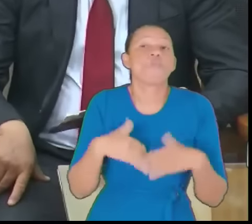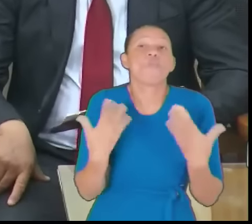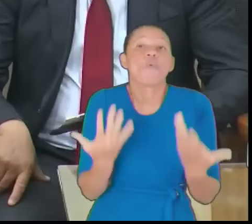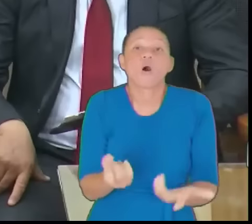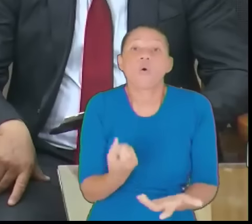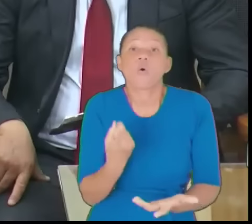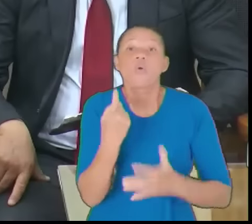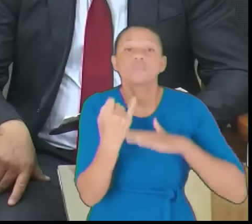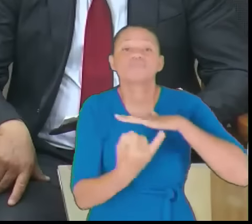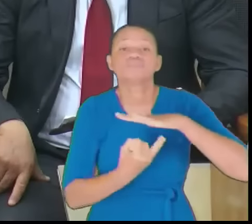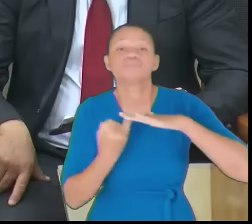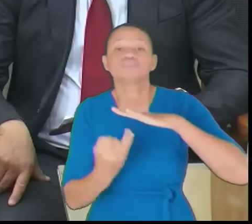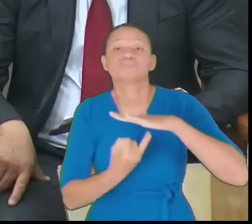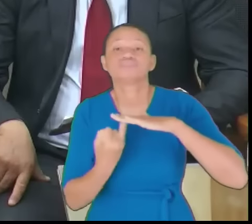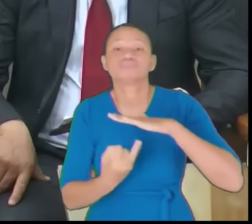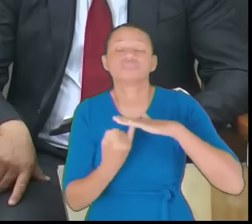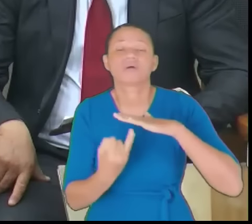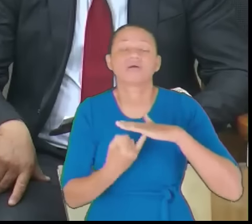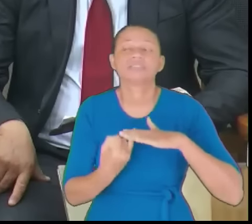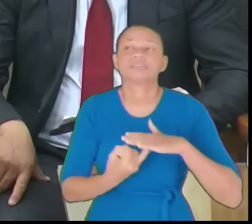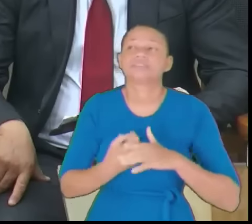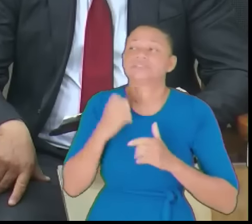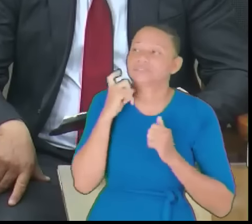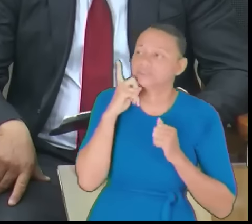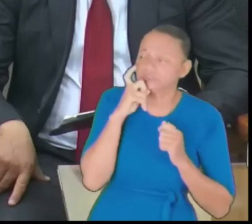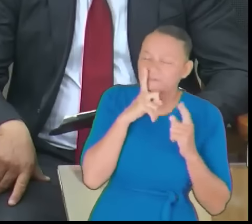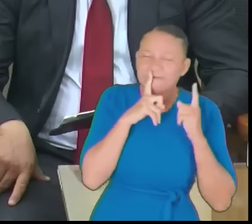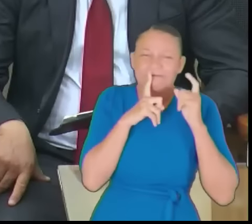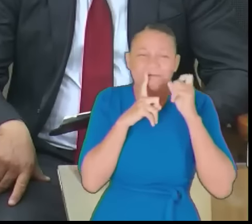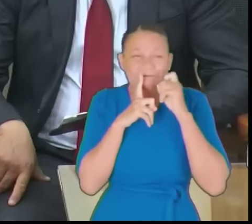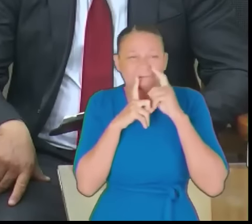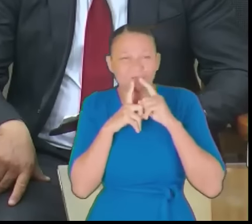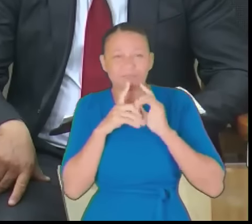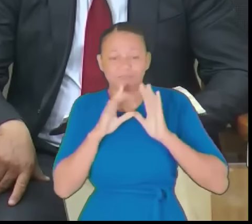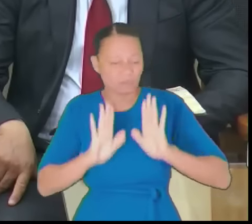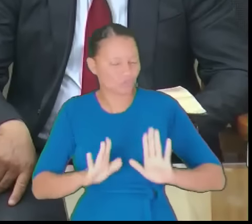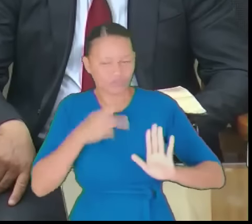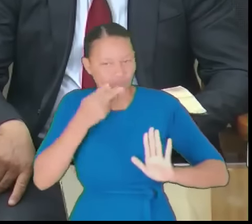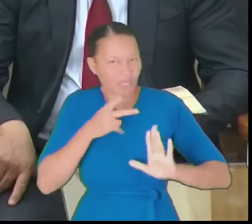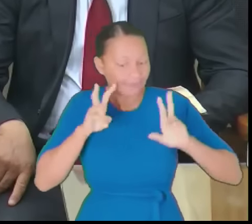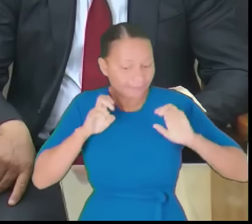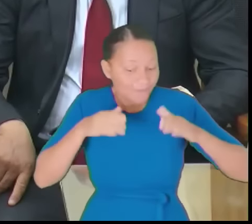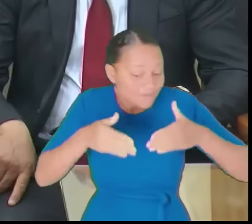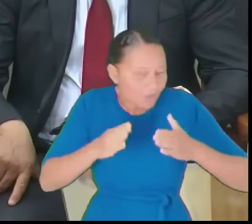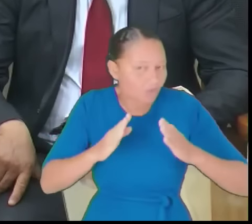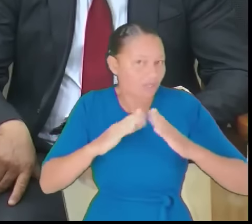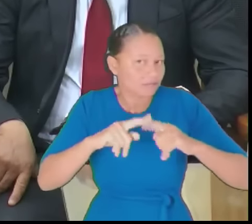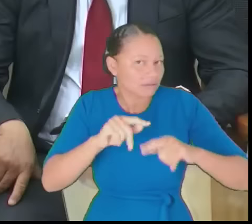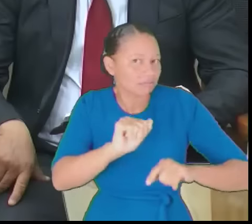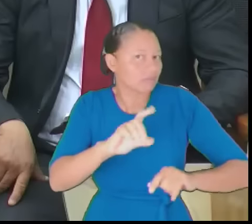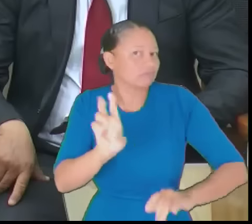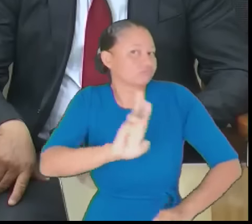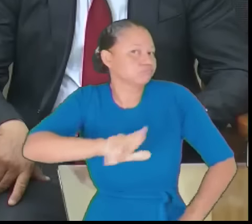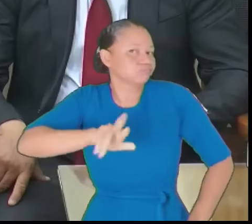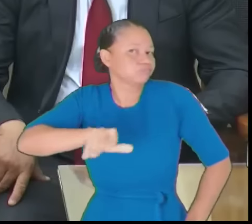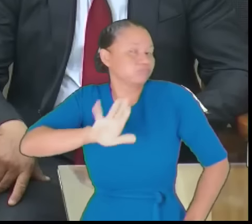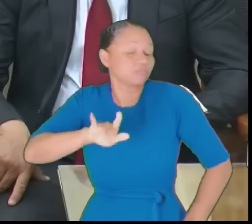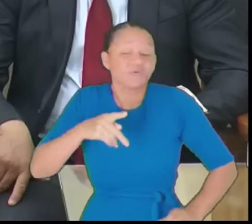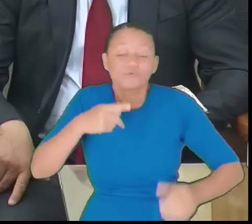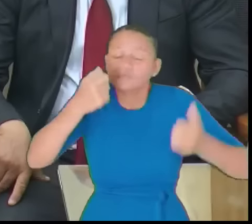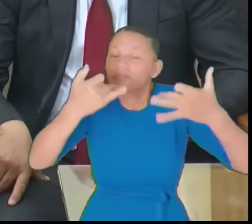instituição que aos trancos e barrancos, eu não estou falando da Assembleia de Deus, eu estou falando da